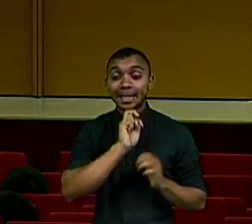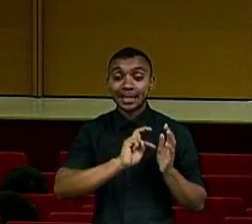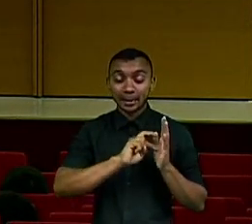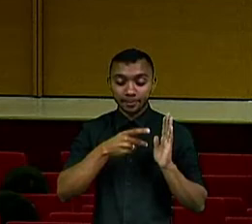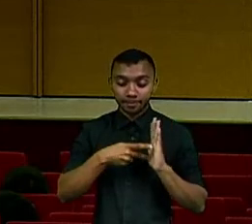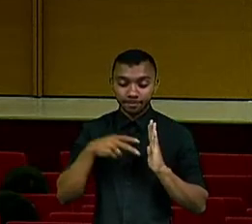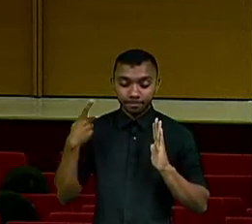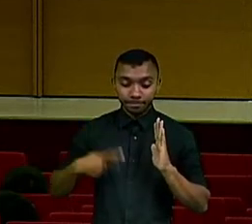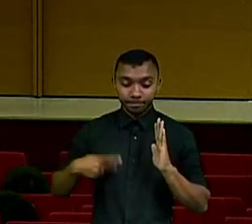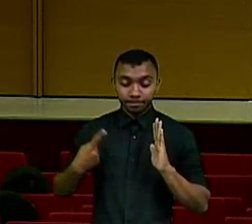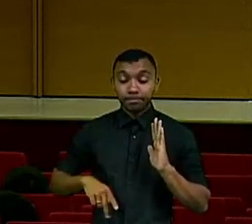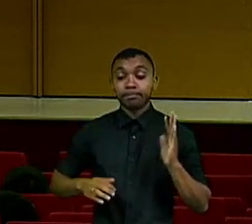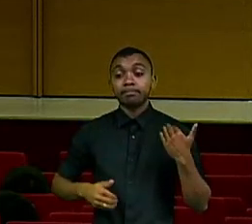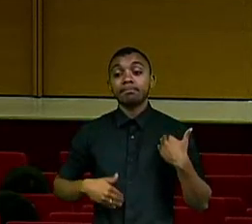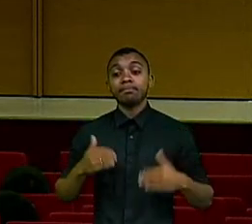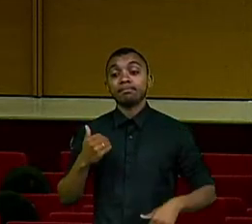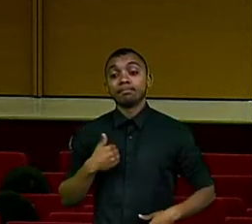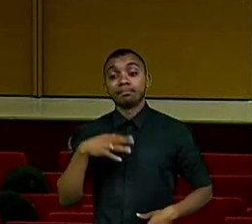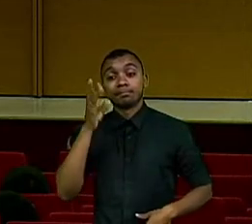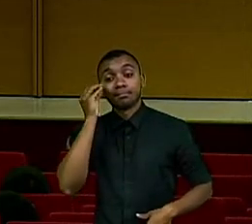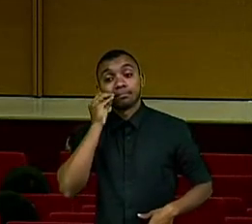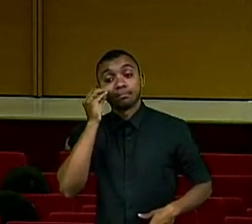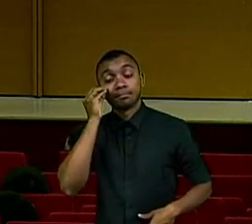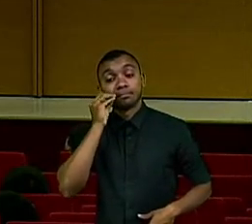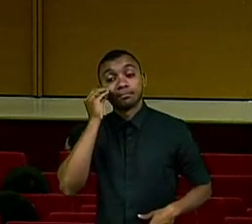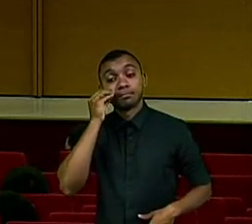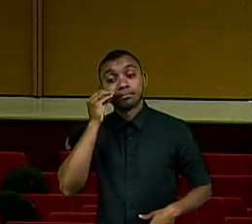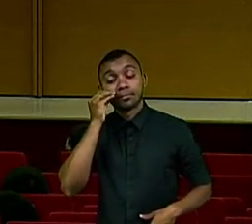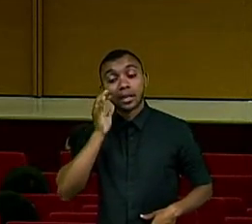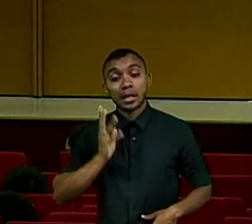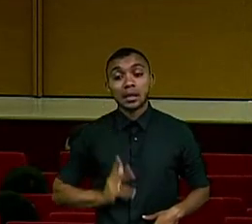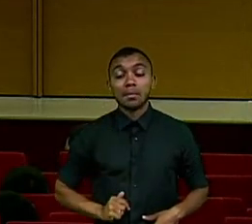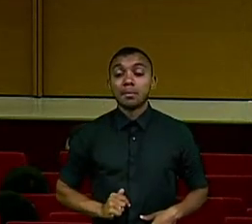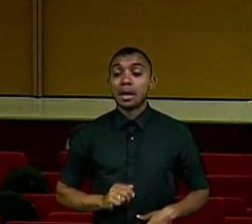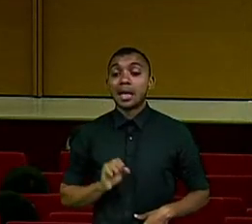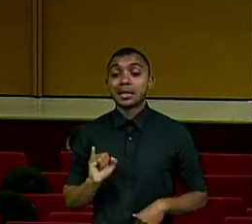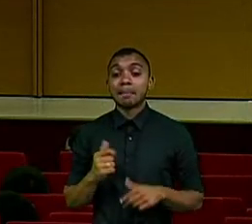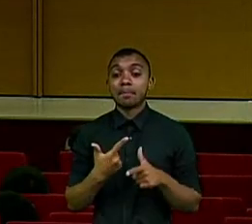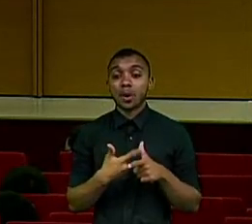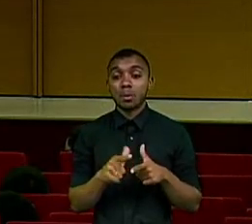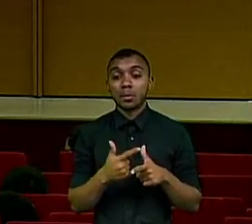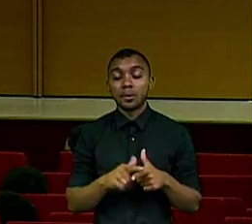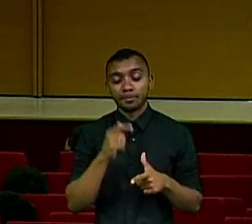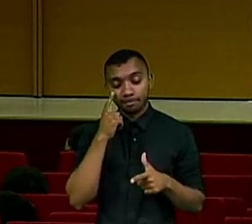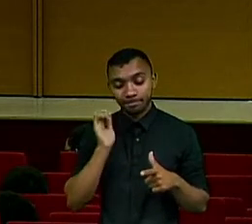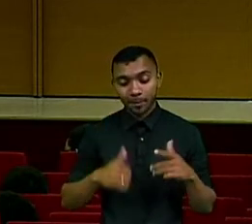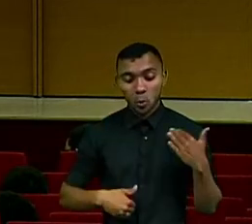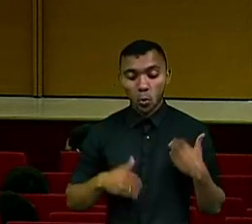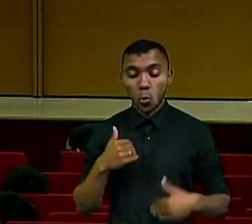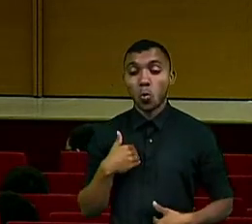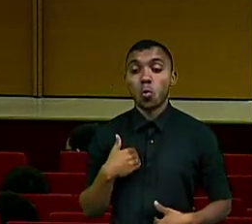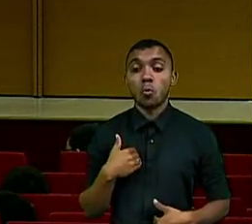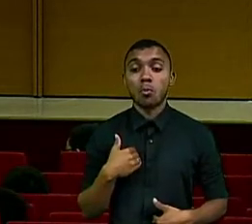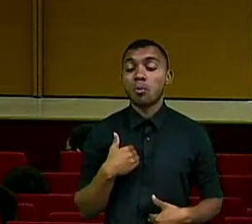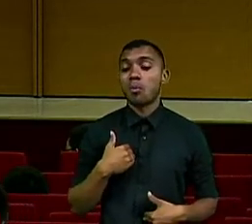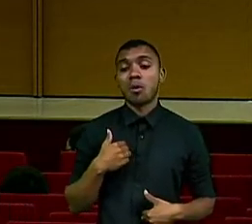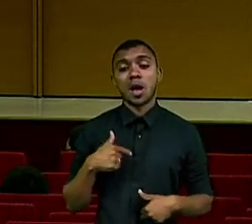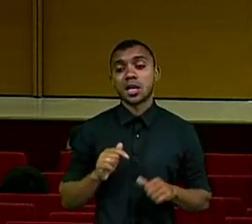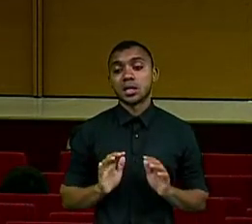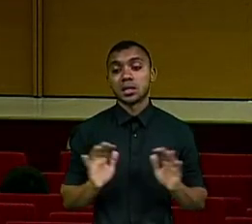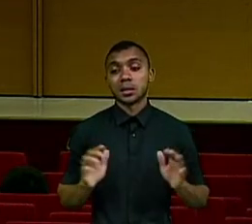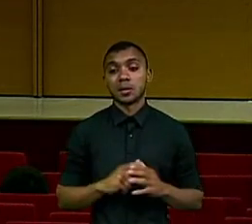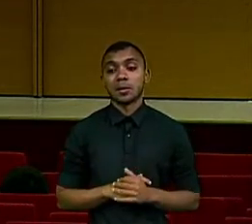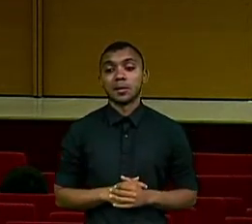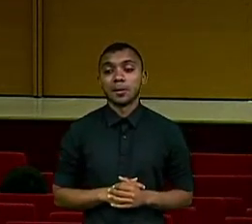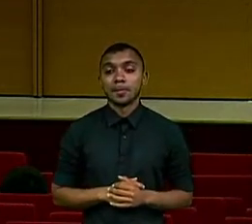o seu corpo tentando debelar qualquer infecção então o seu corpo faz isso o